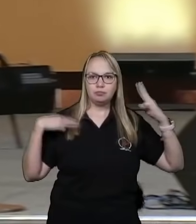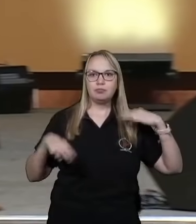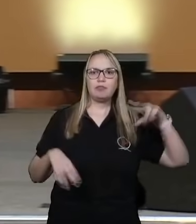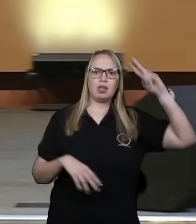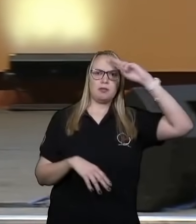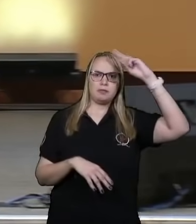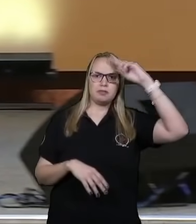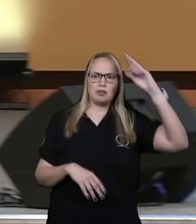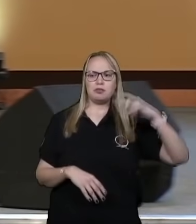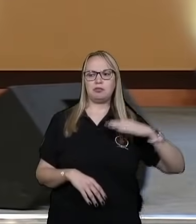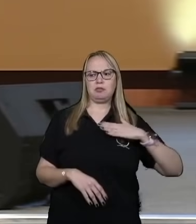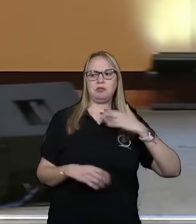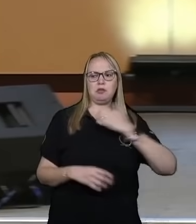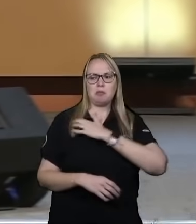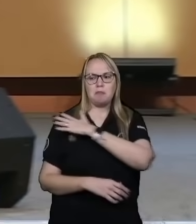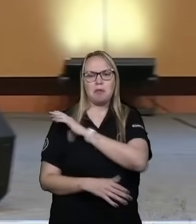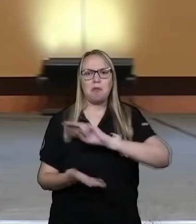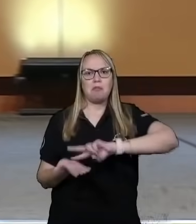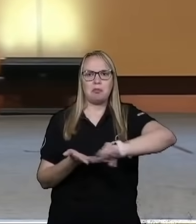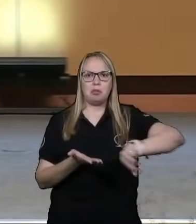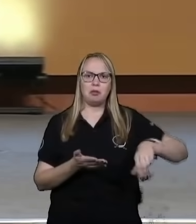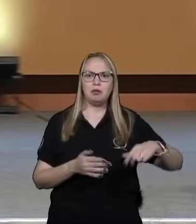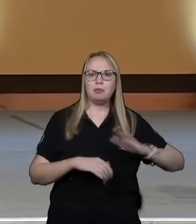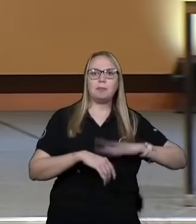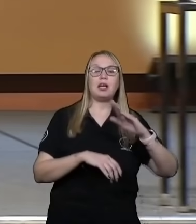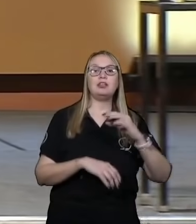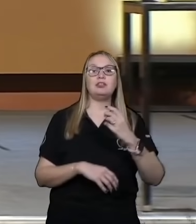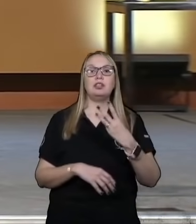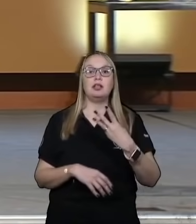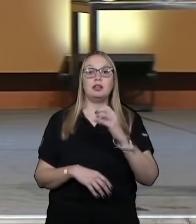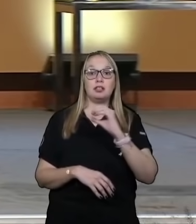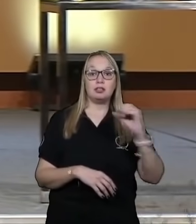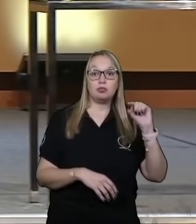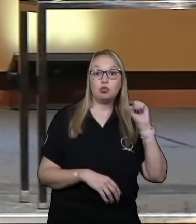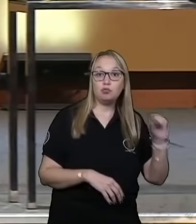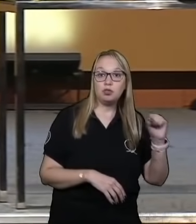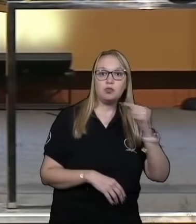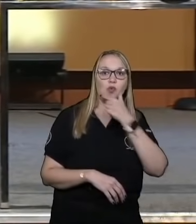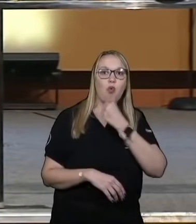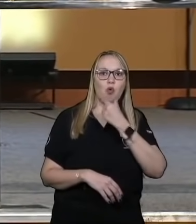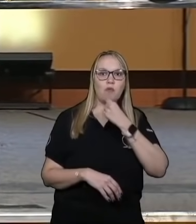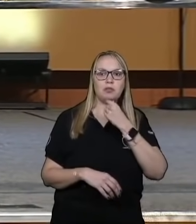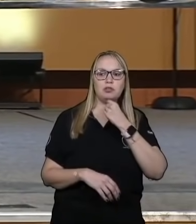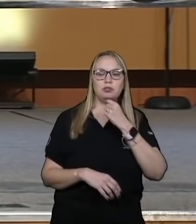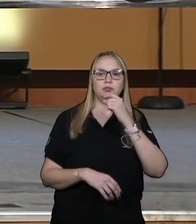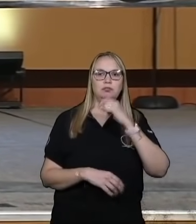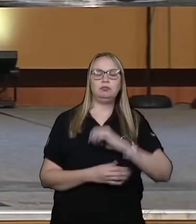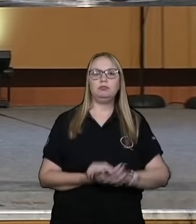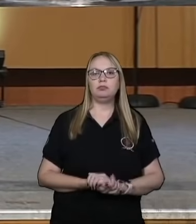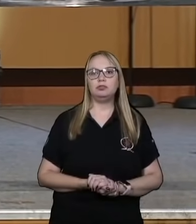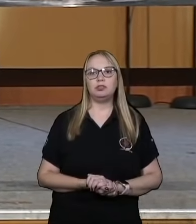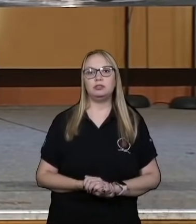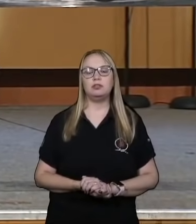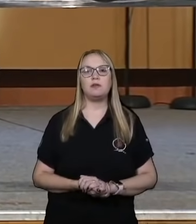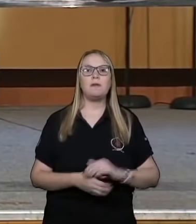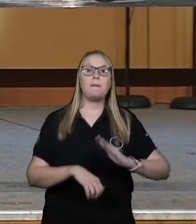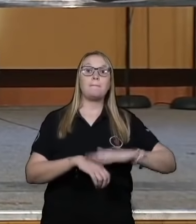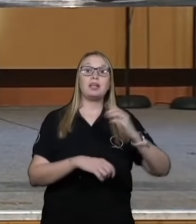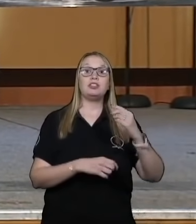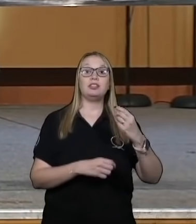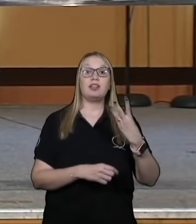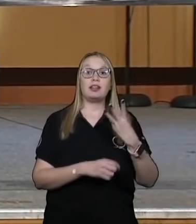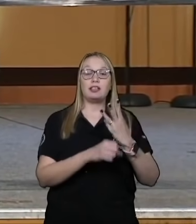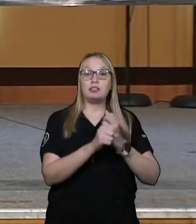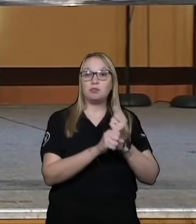tem mais do que um pouco do que 300 mil homens e as forças armadas há mais de 3.000 anos